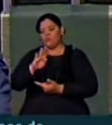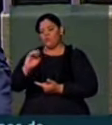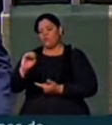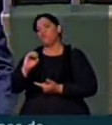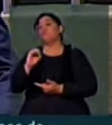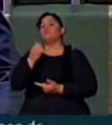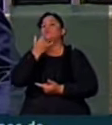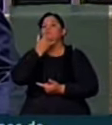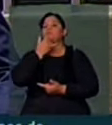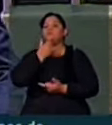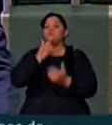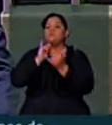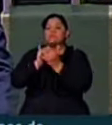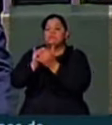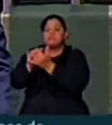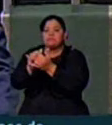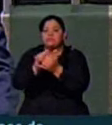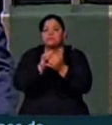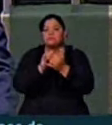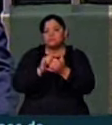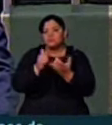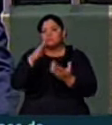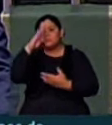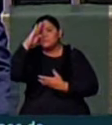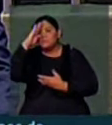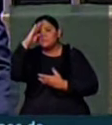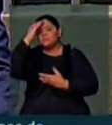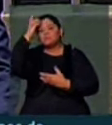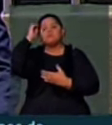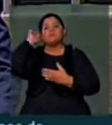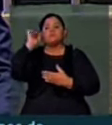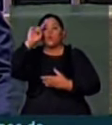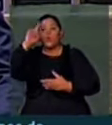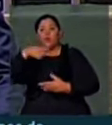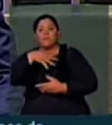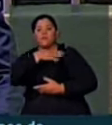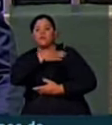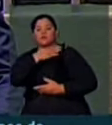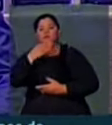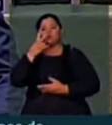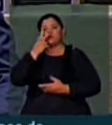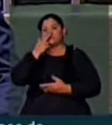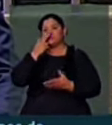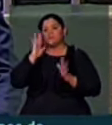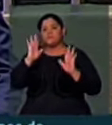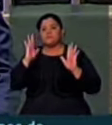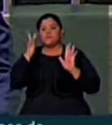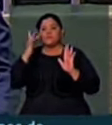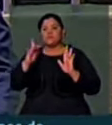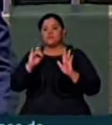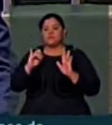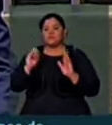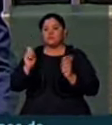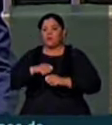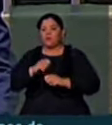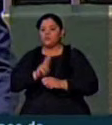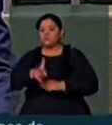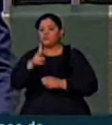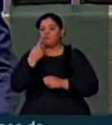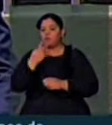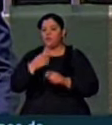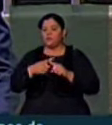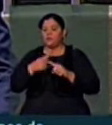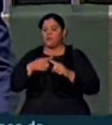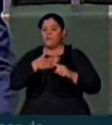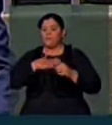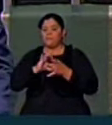senhores comandantes, senhores militares, alguns podem achar que o momento é inoportuno, mas o momento é oportuno sim. A nossa liberdade